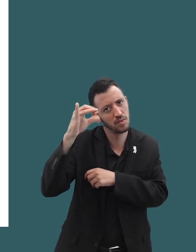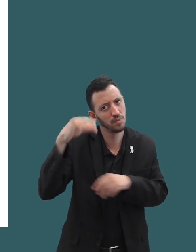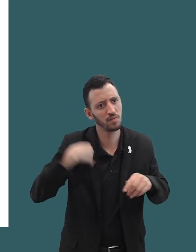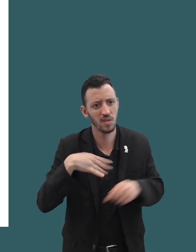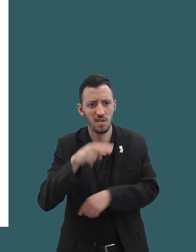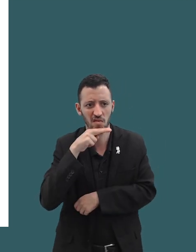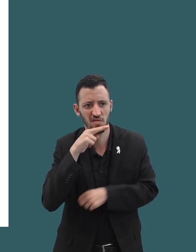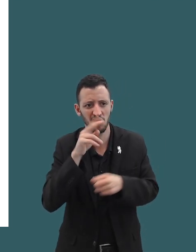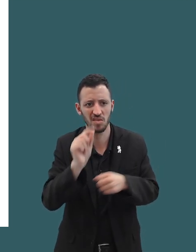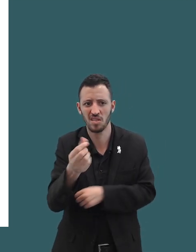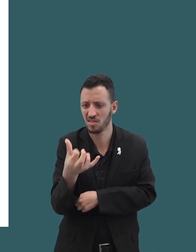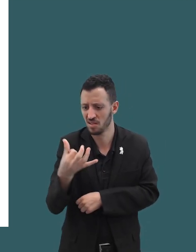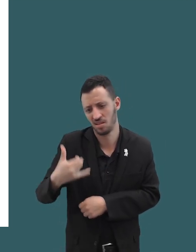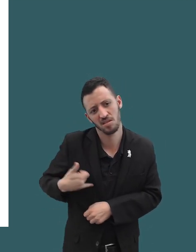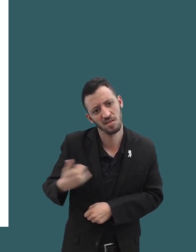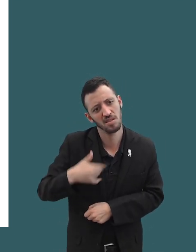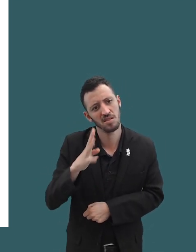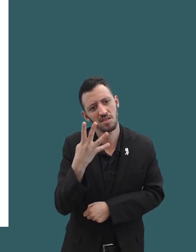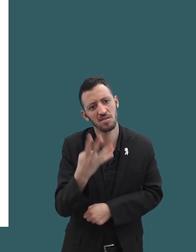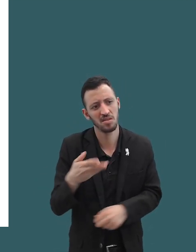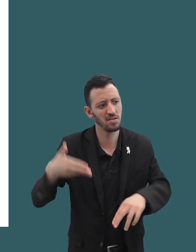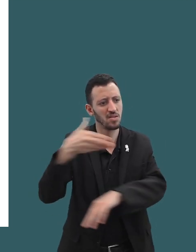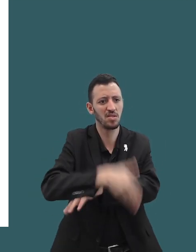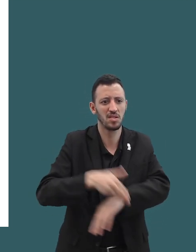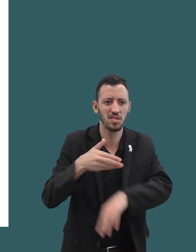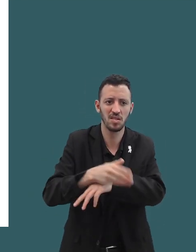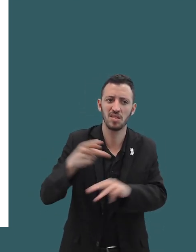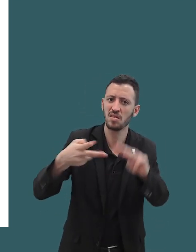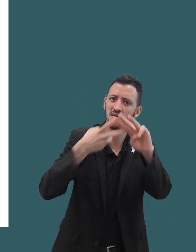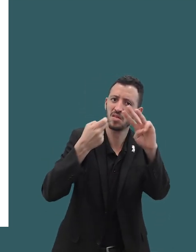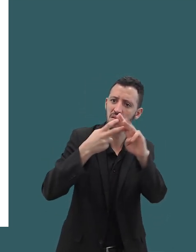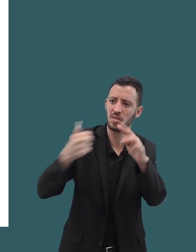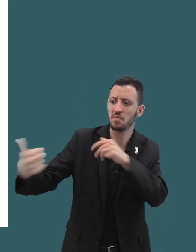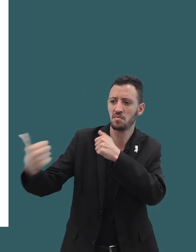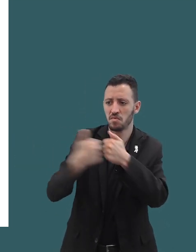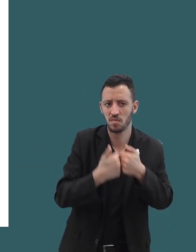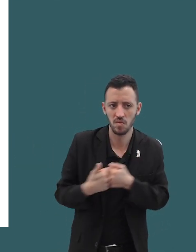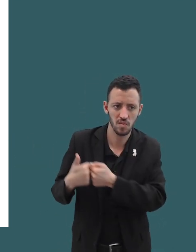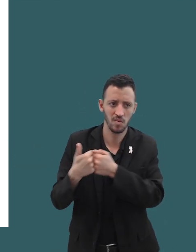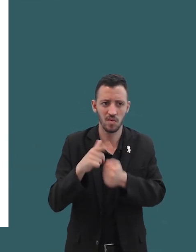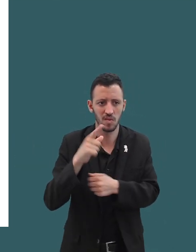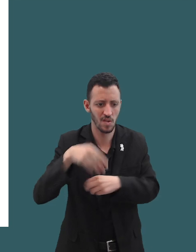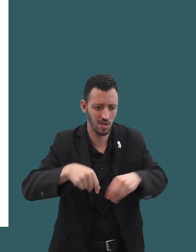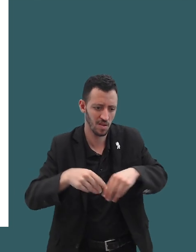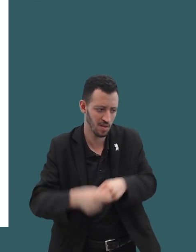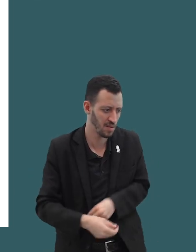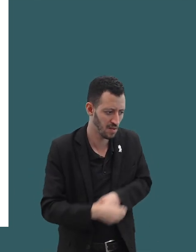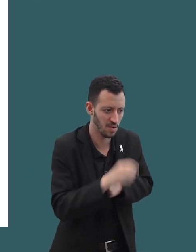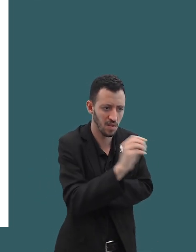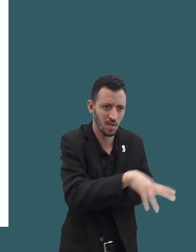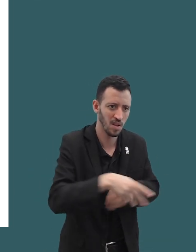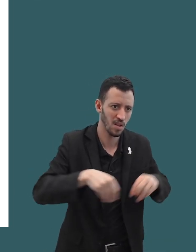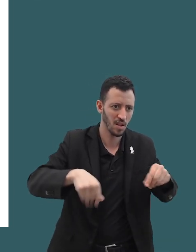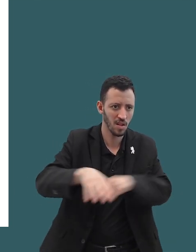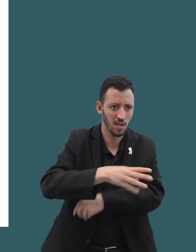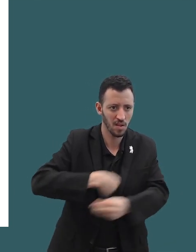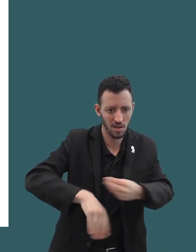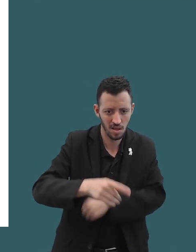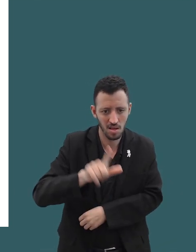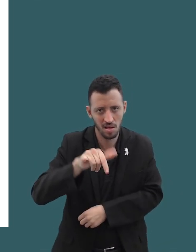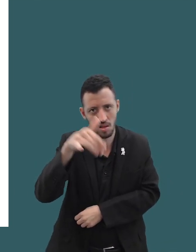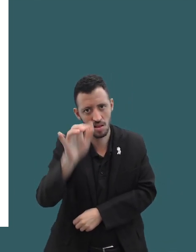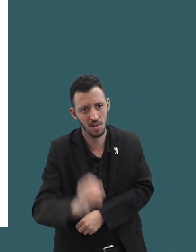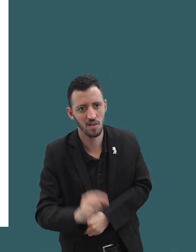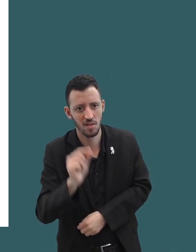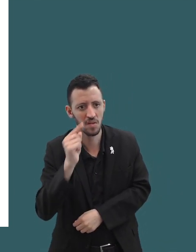minha neta, essa de 6 anos, quando ela tinha 4 anos, visitaram os indígenas da região, pegaram, jogaram areia lá no colégio e colocaram mistura de